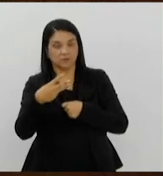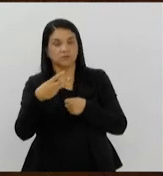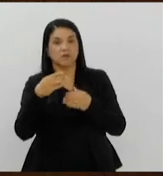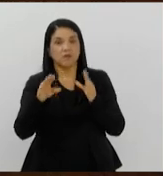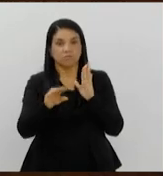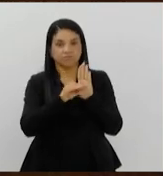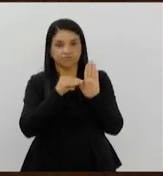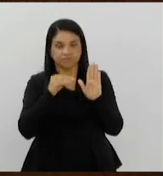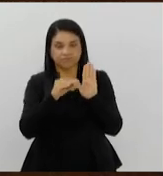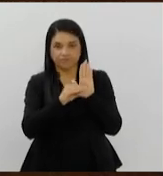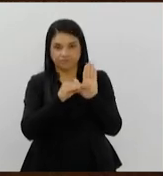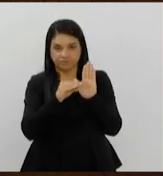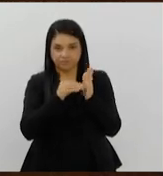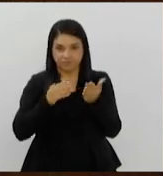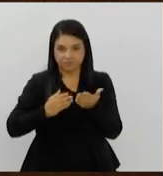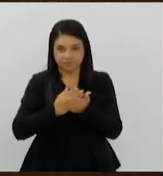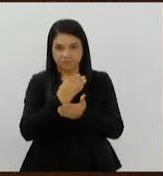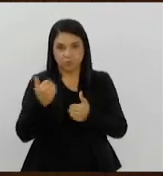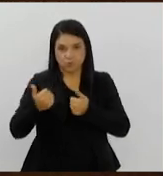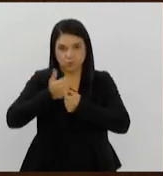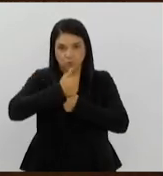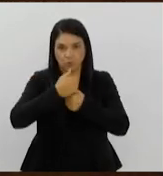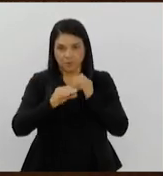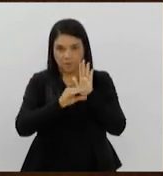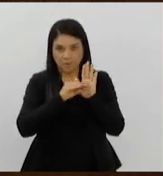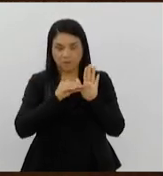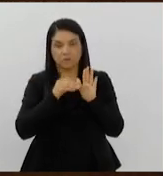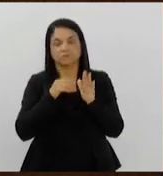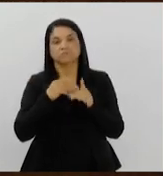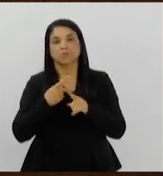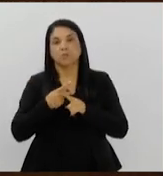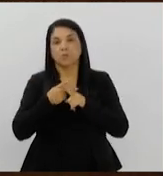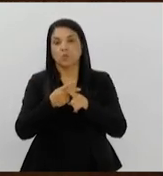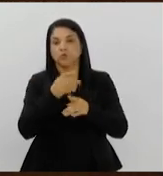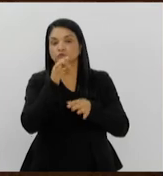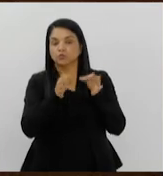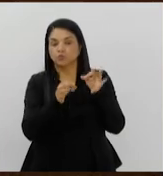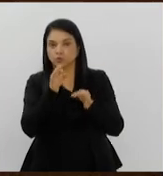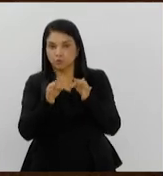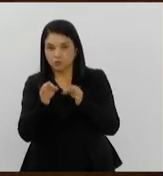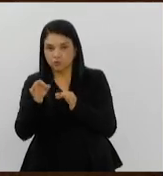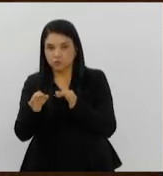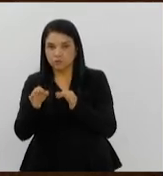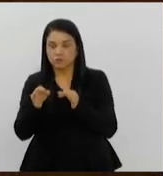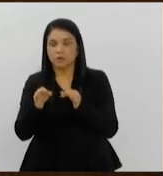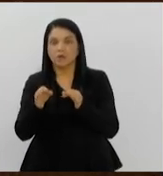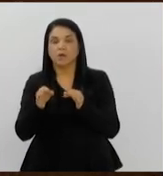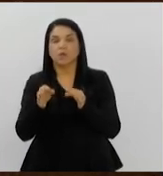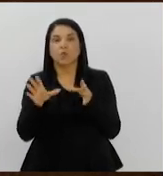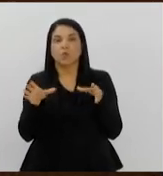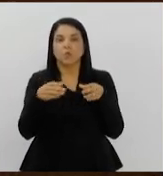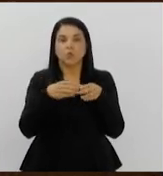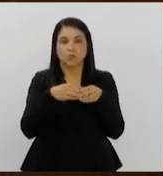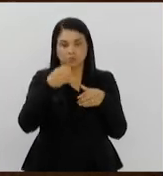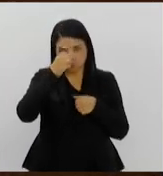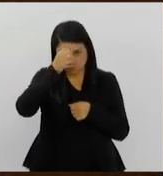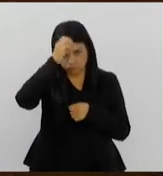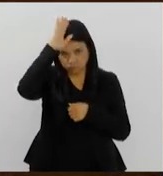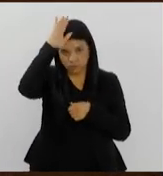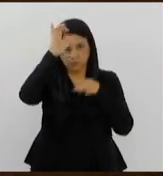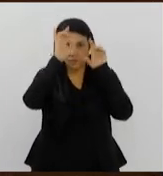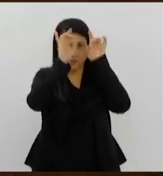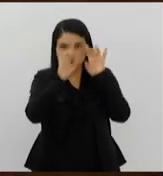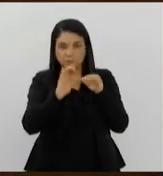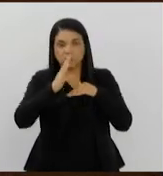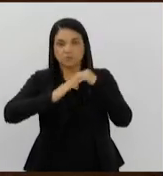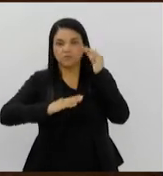com subemenda, buscando fazer justiça com uma parte do Corpo de Bombeiros, especialmente os profissionais